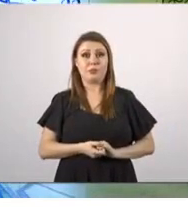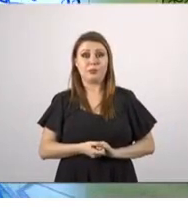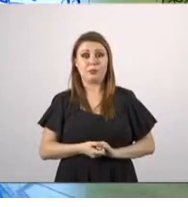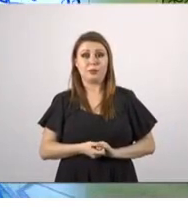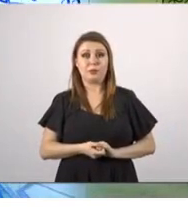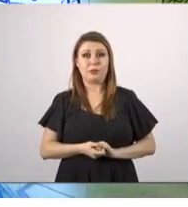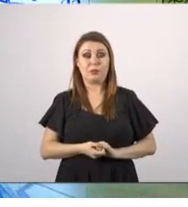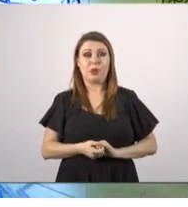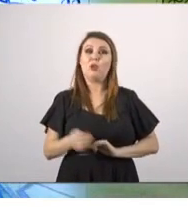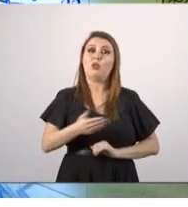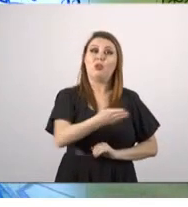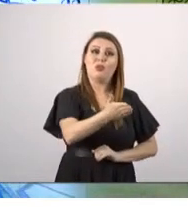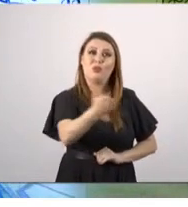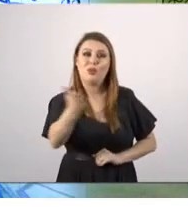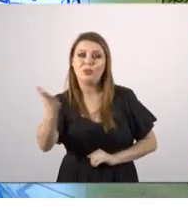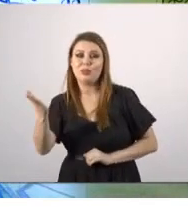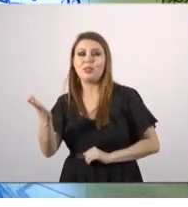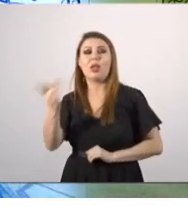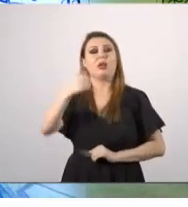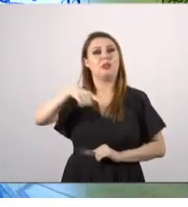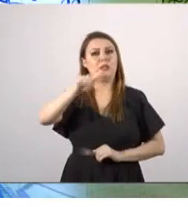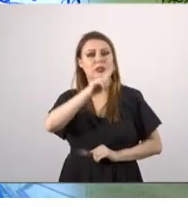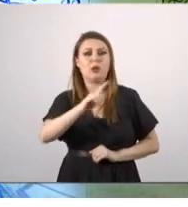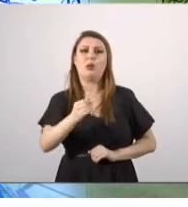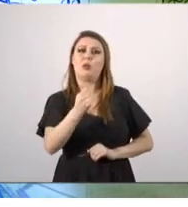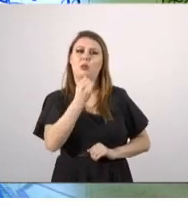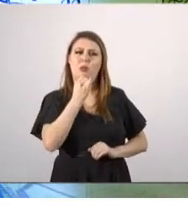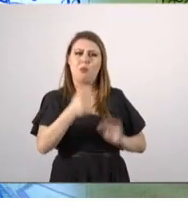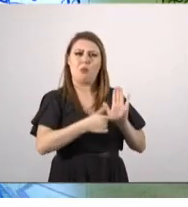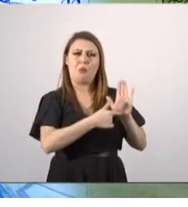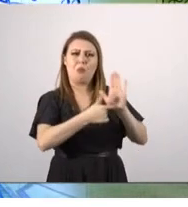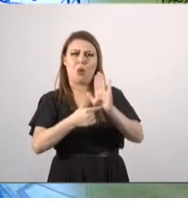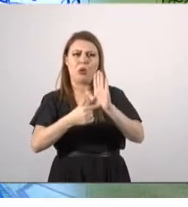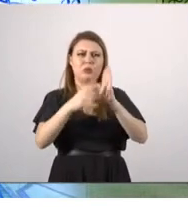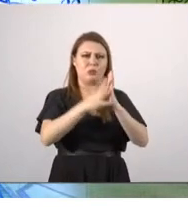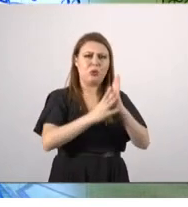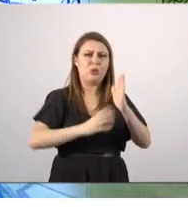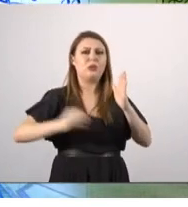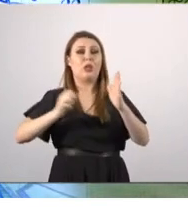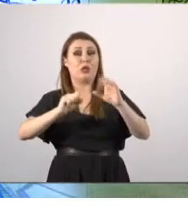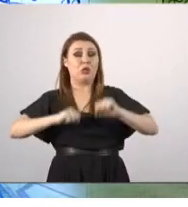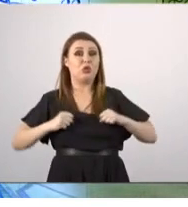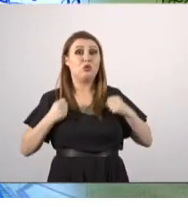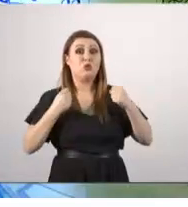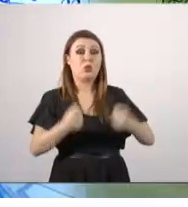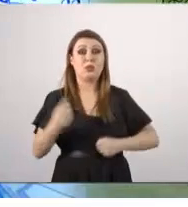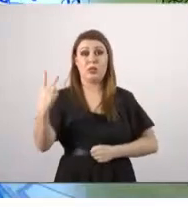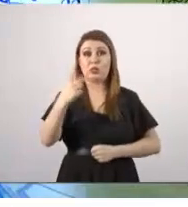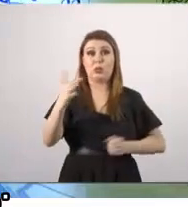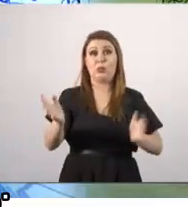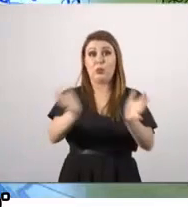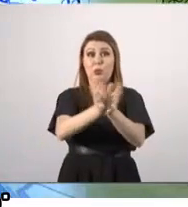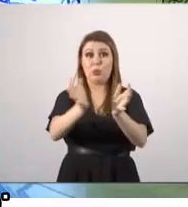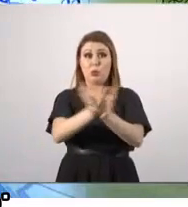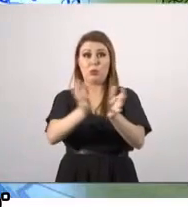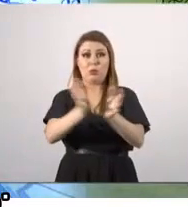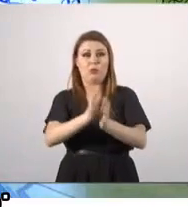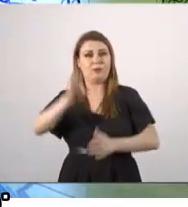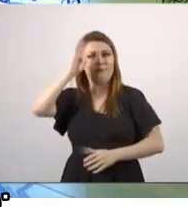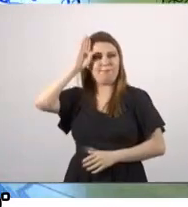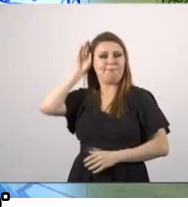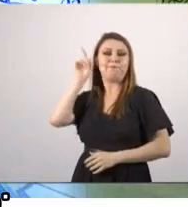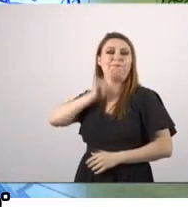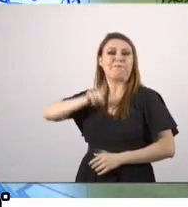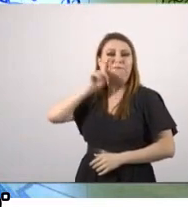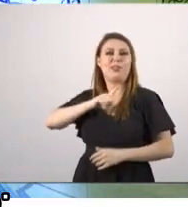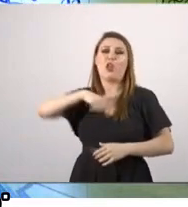Vocês são exemplo e testemunha do empenho e dedicação da segunda turma do American Academy. Nossos